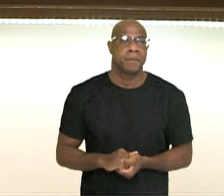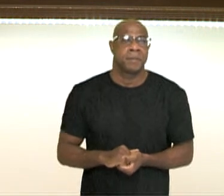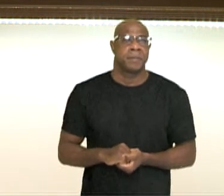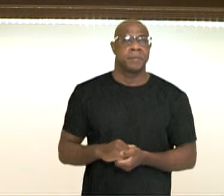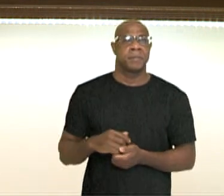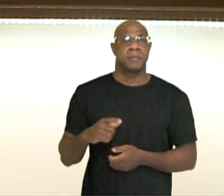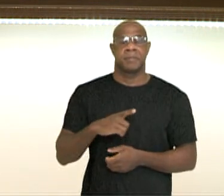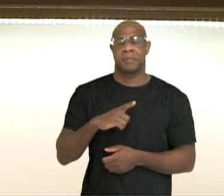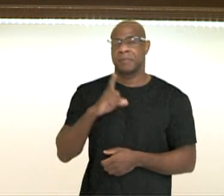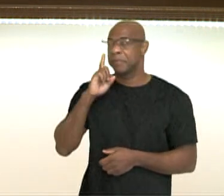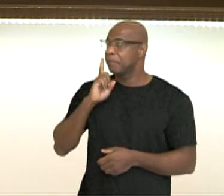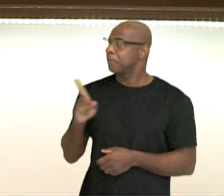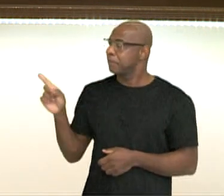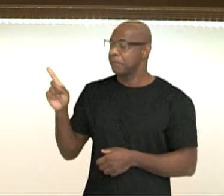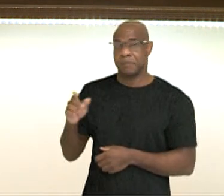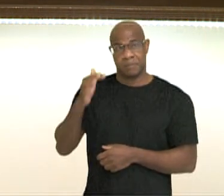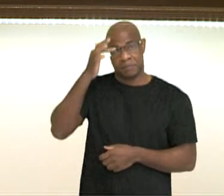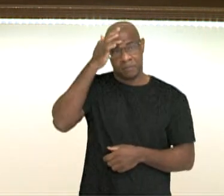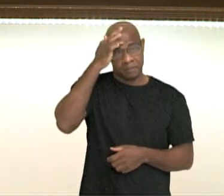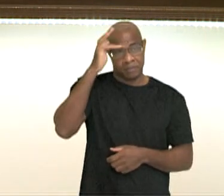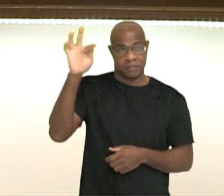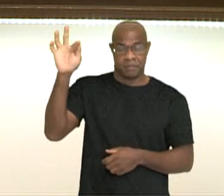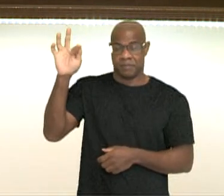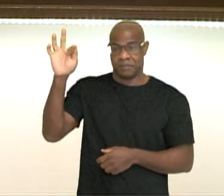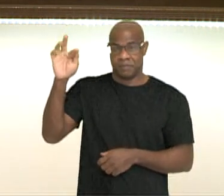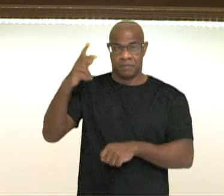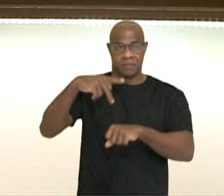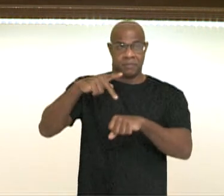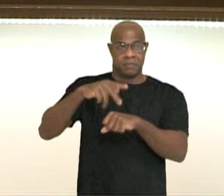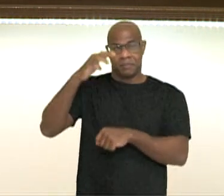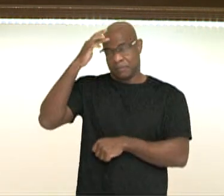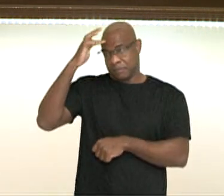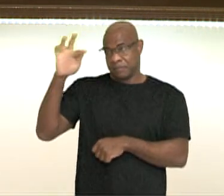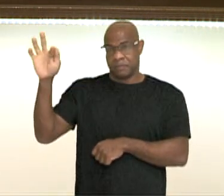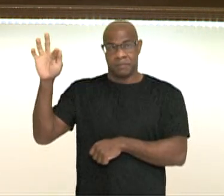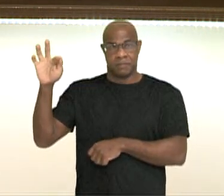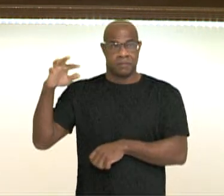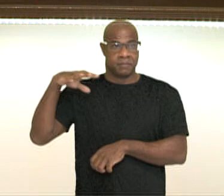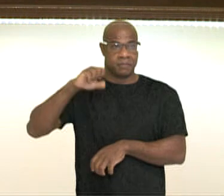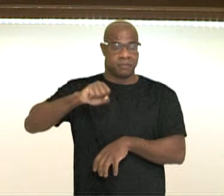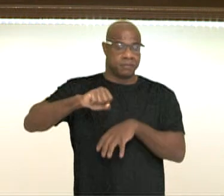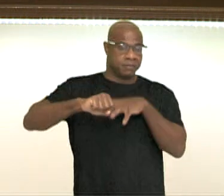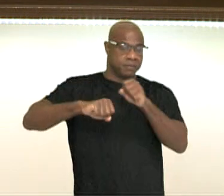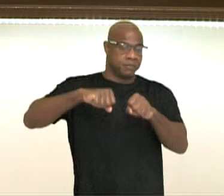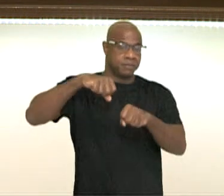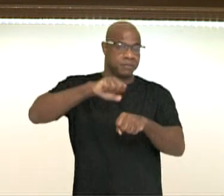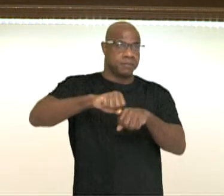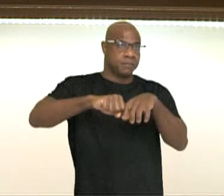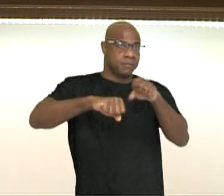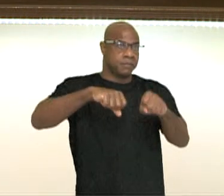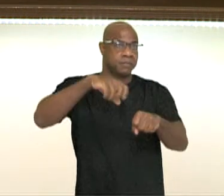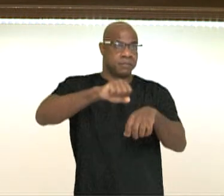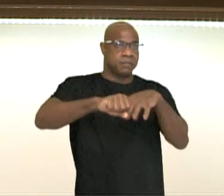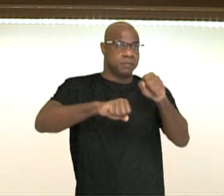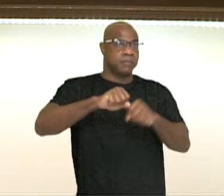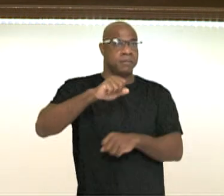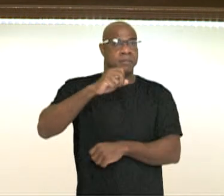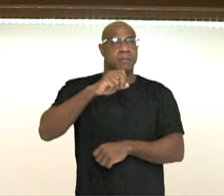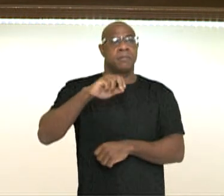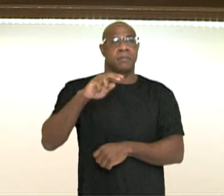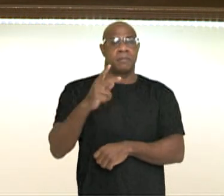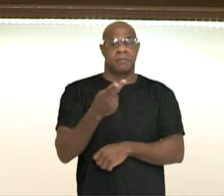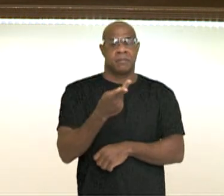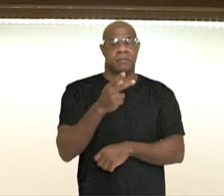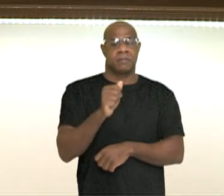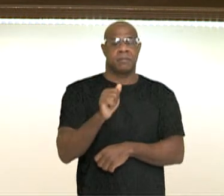vai ver também que a França vai ocupar parte do território das Antilhas, que é onde vai se formar o Haiti, e vai